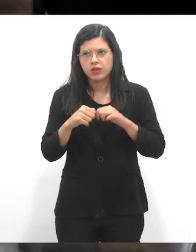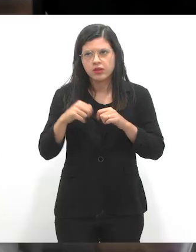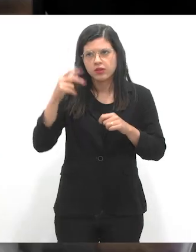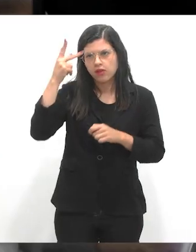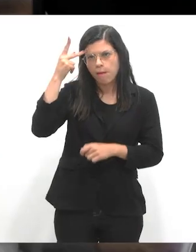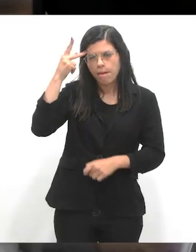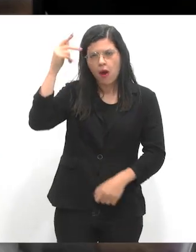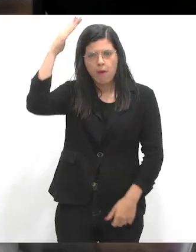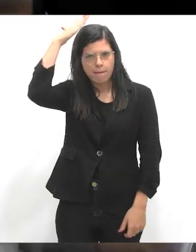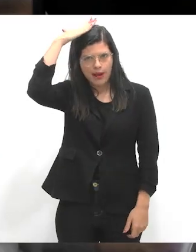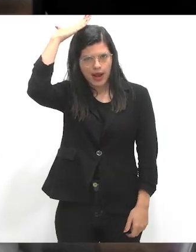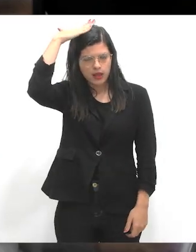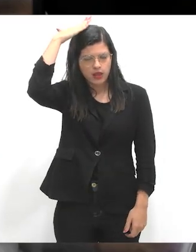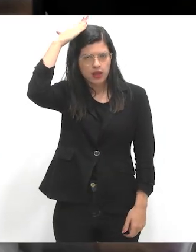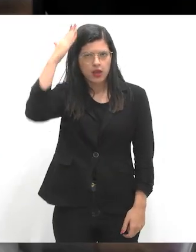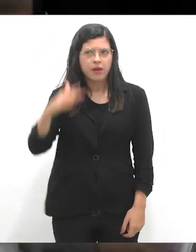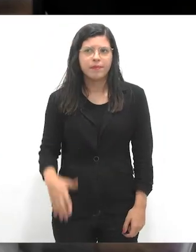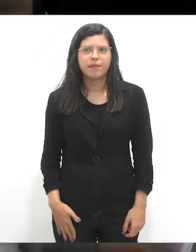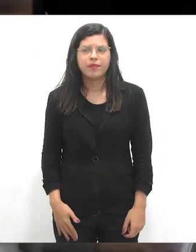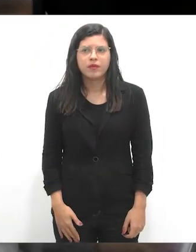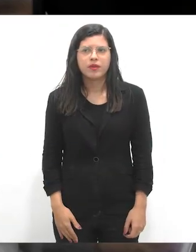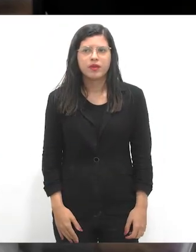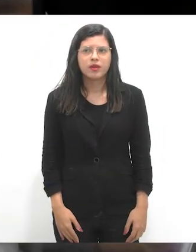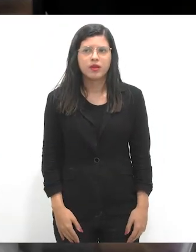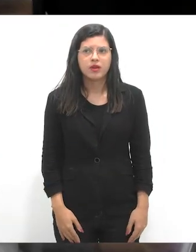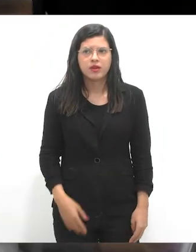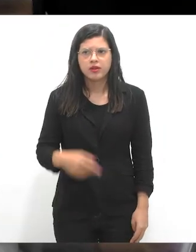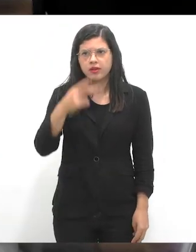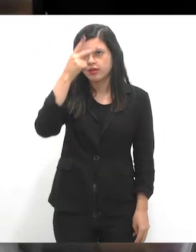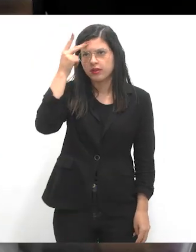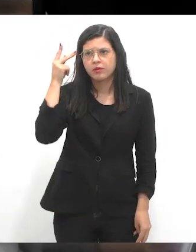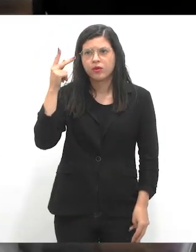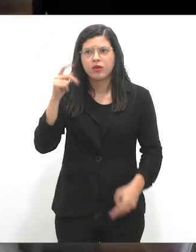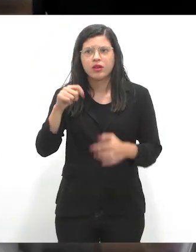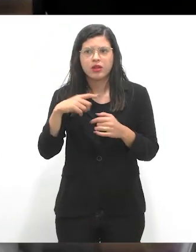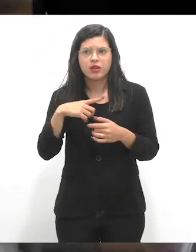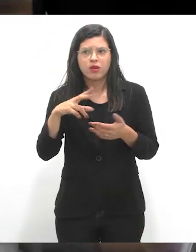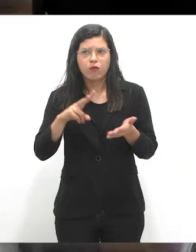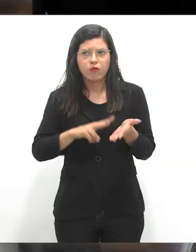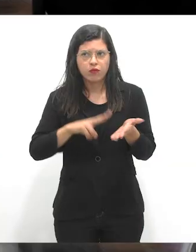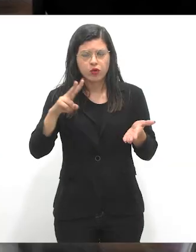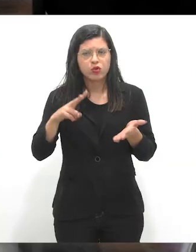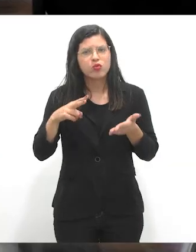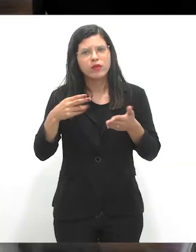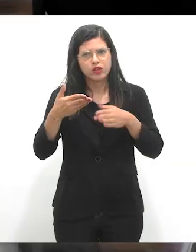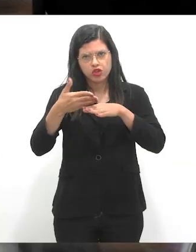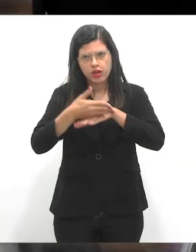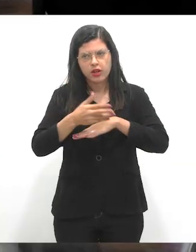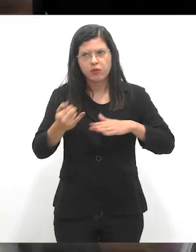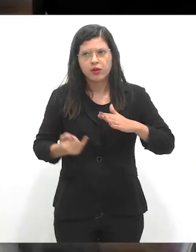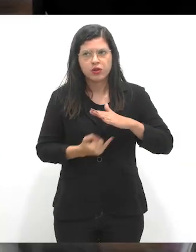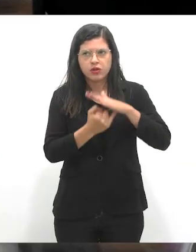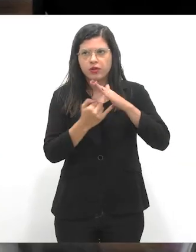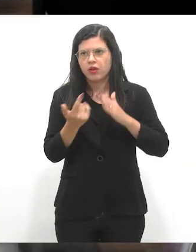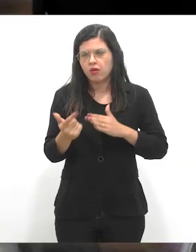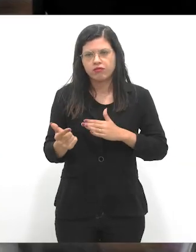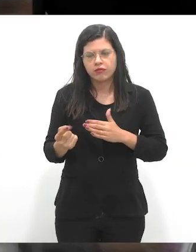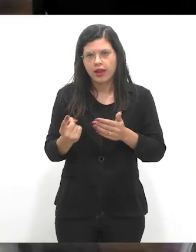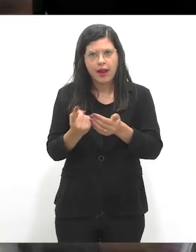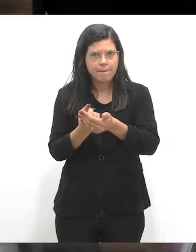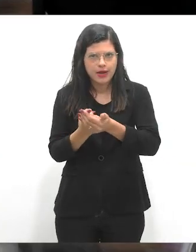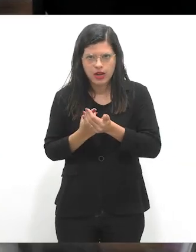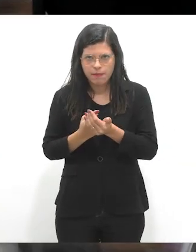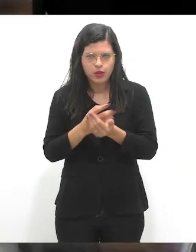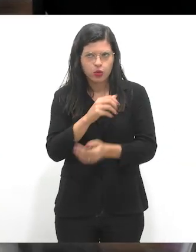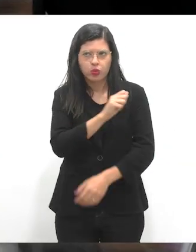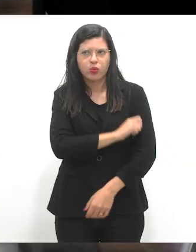já estão fazendo isso são em São Paulo, Paraná, se não me engano. Então, essas pessoas que fazem o visto, elas já vêm diretamente para essas instituições. A